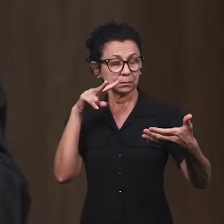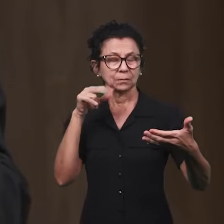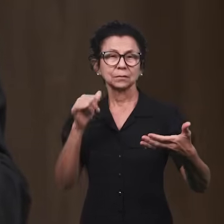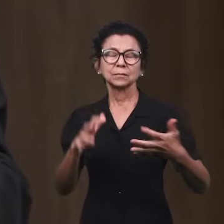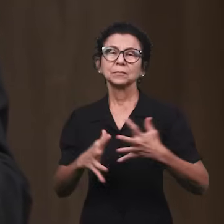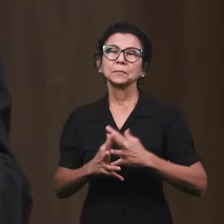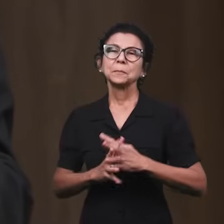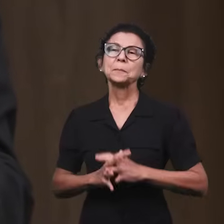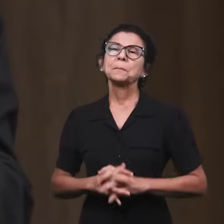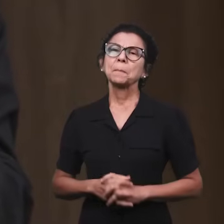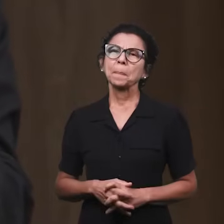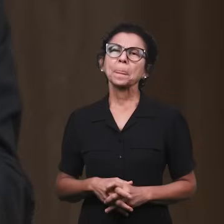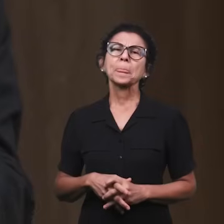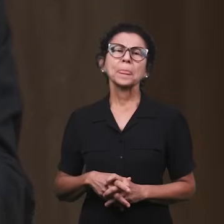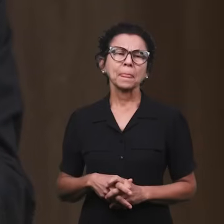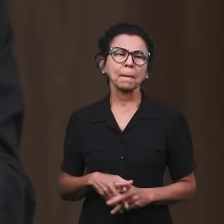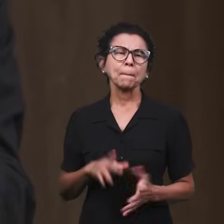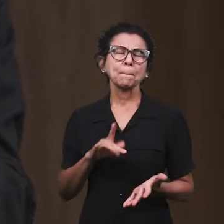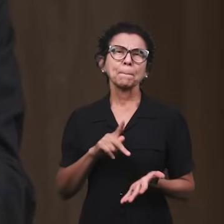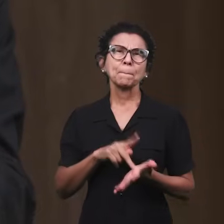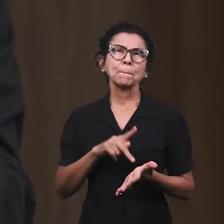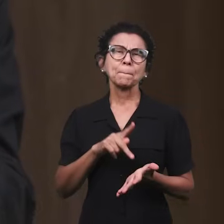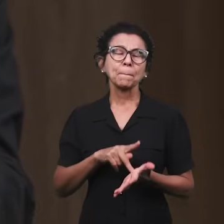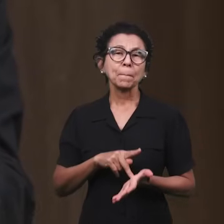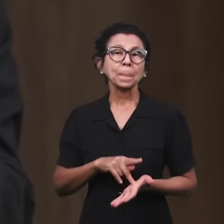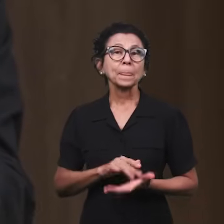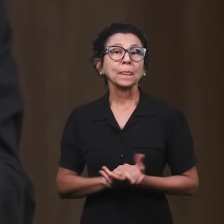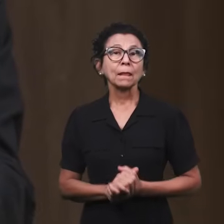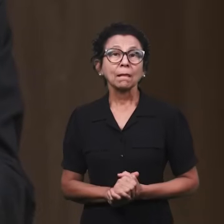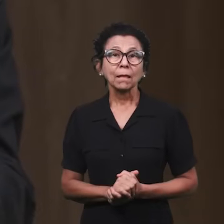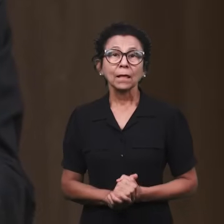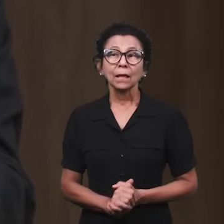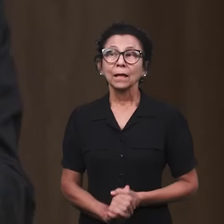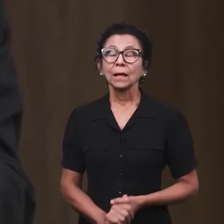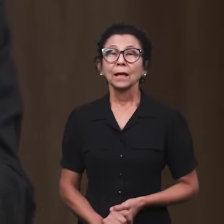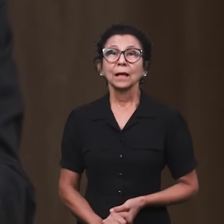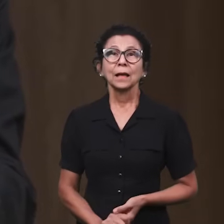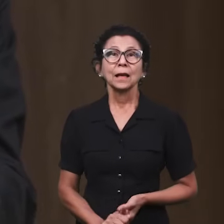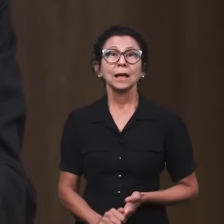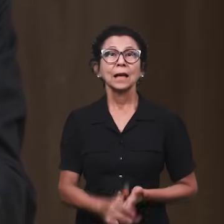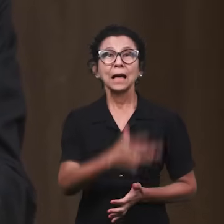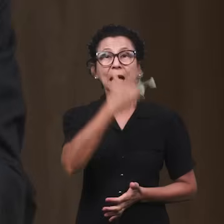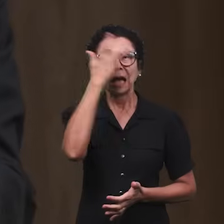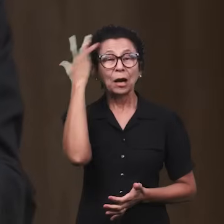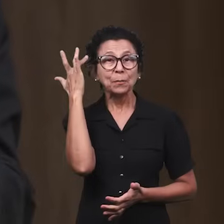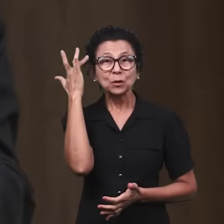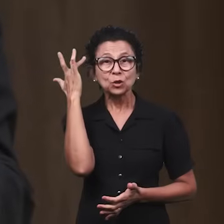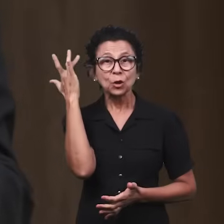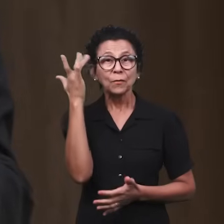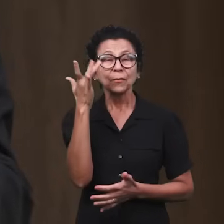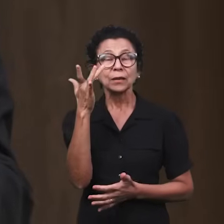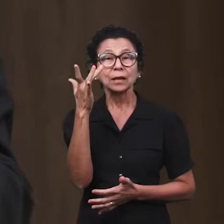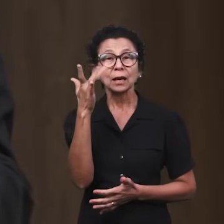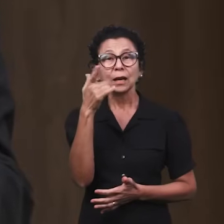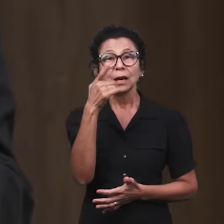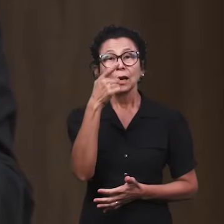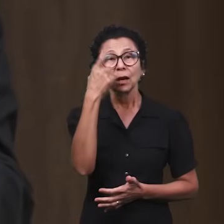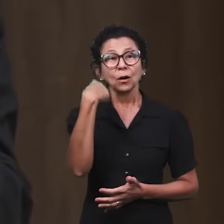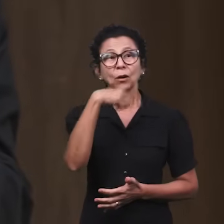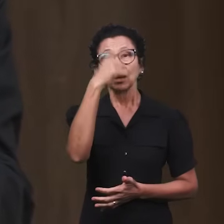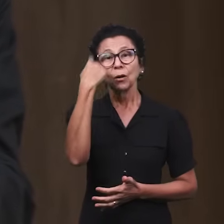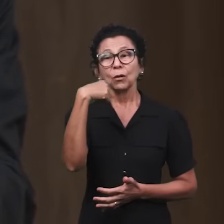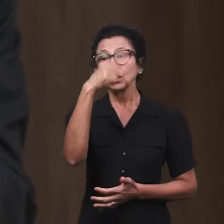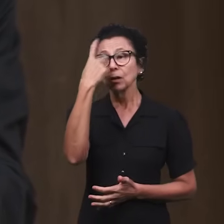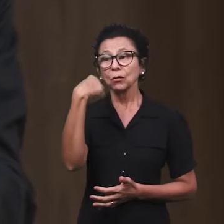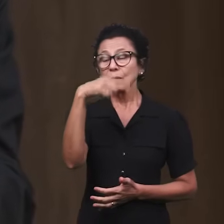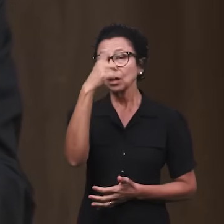isso é fato, porque é capaz de uma pessoa passar horas e horas sem comer e não percebe que está com fome,